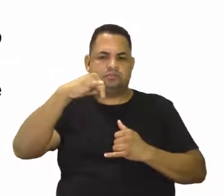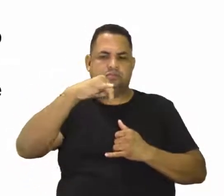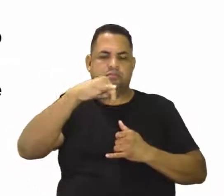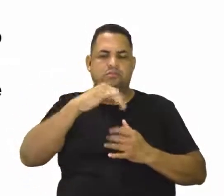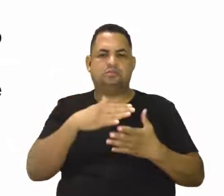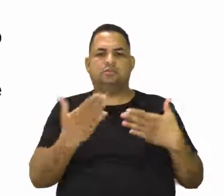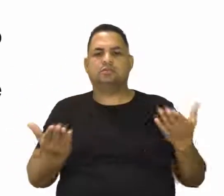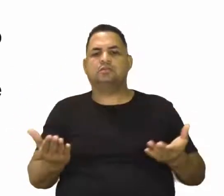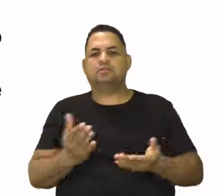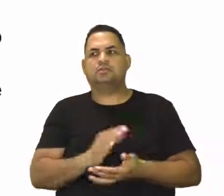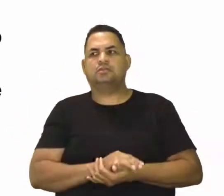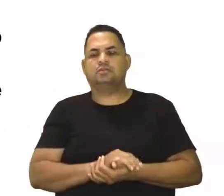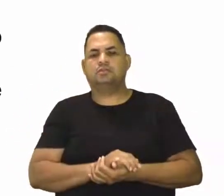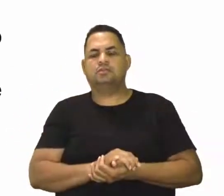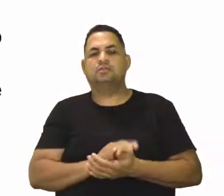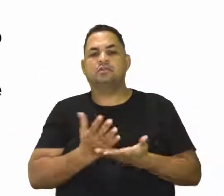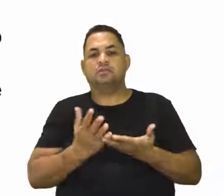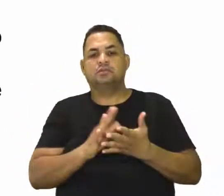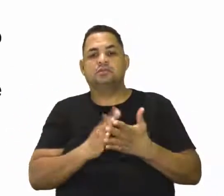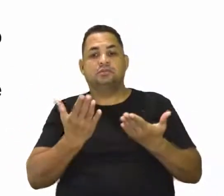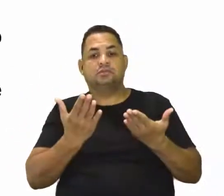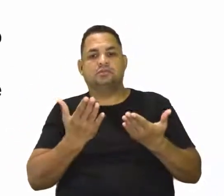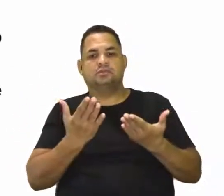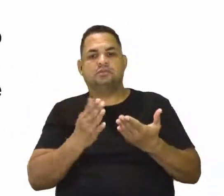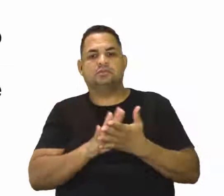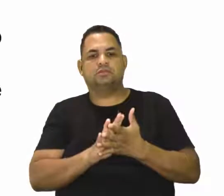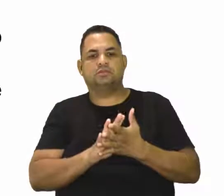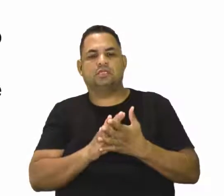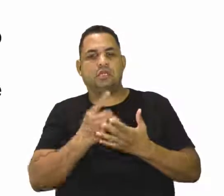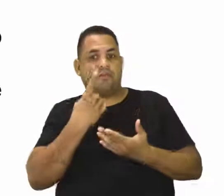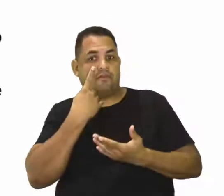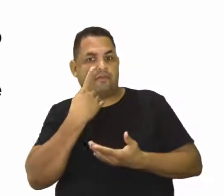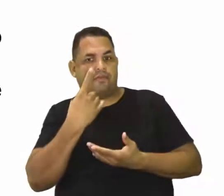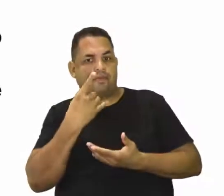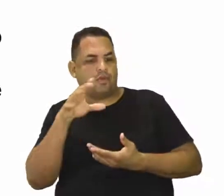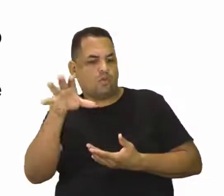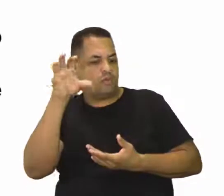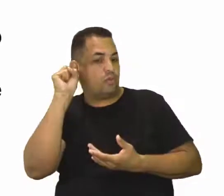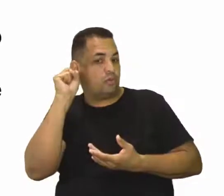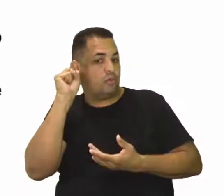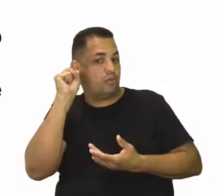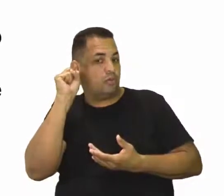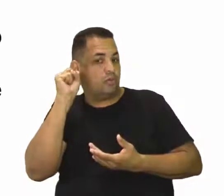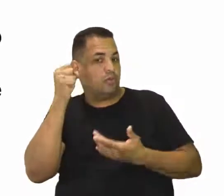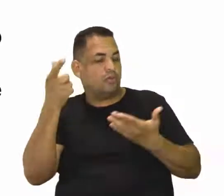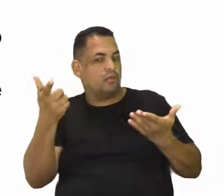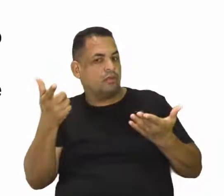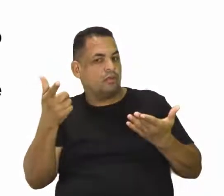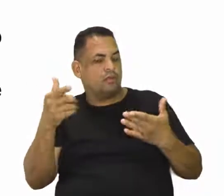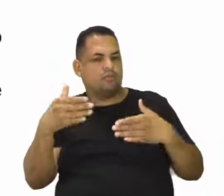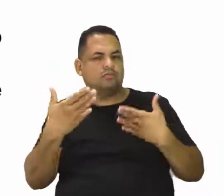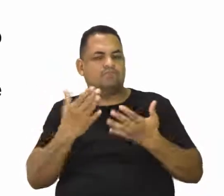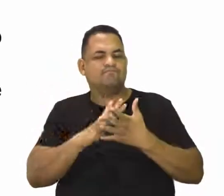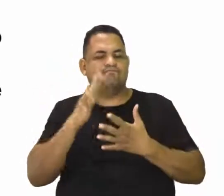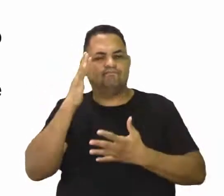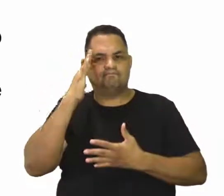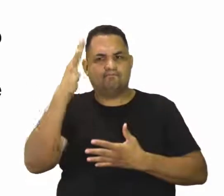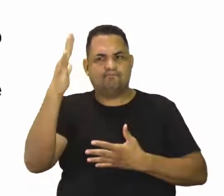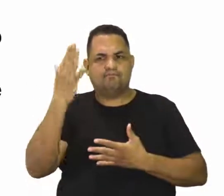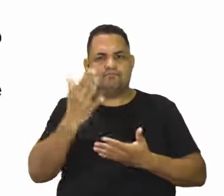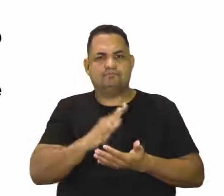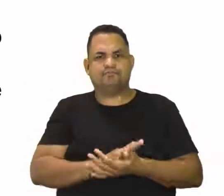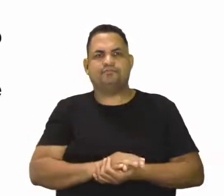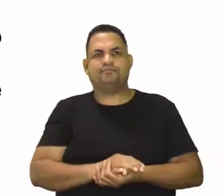e aí ele tomou par da situação e Claro agora você de imagine